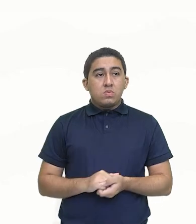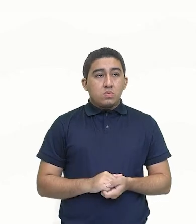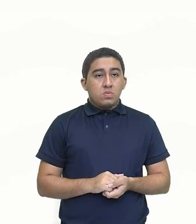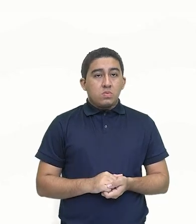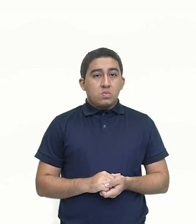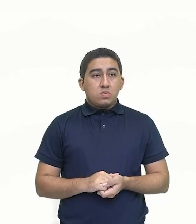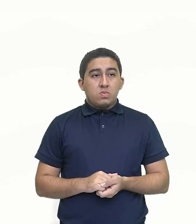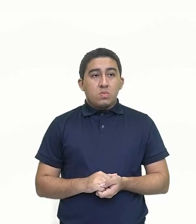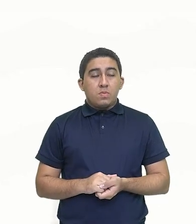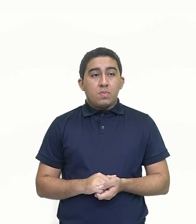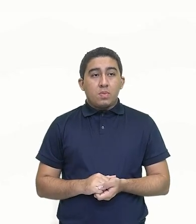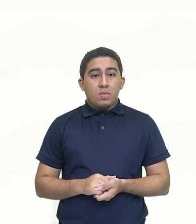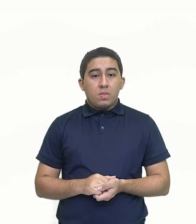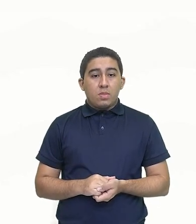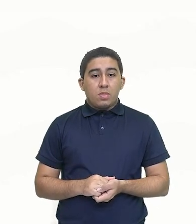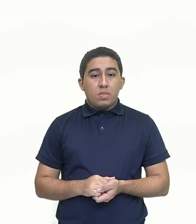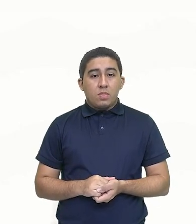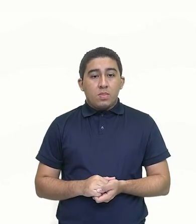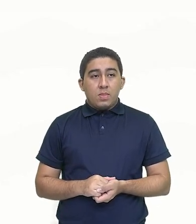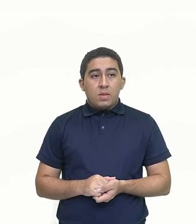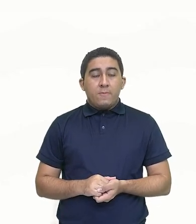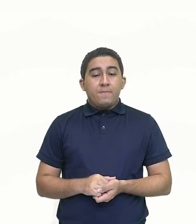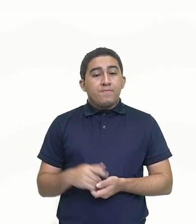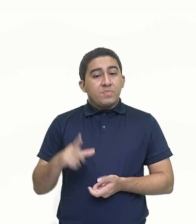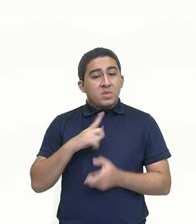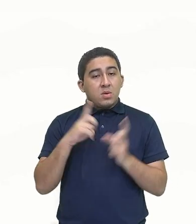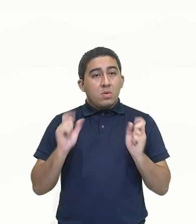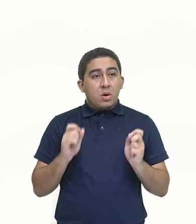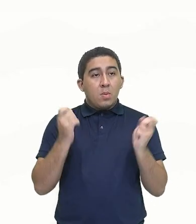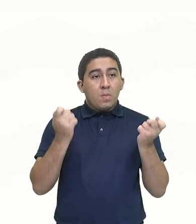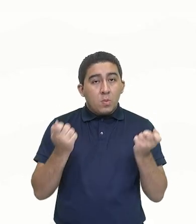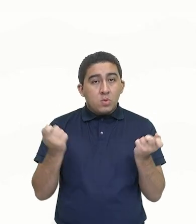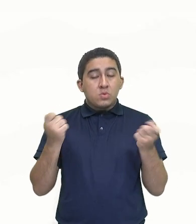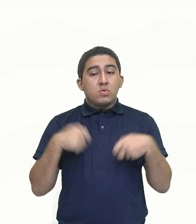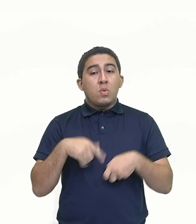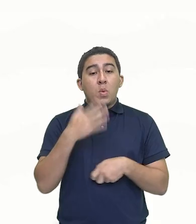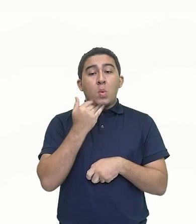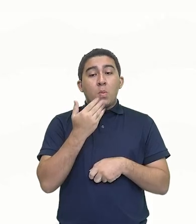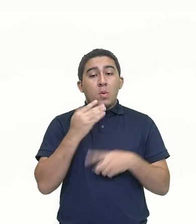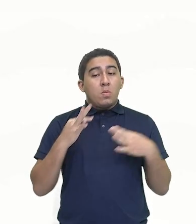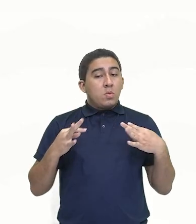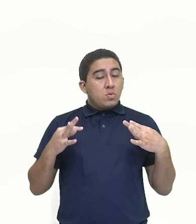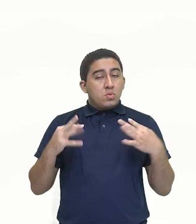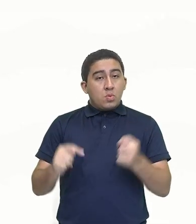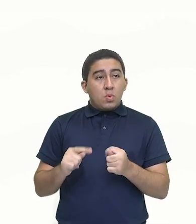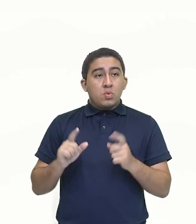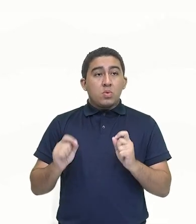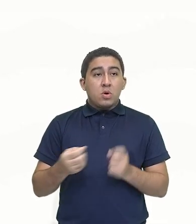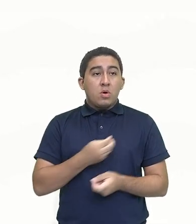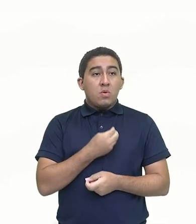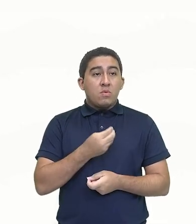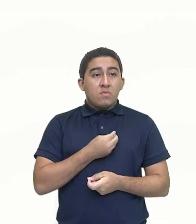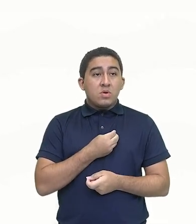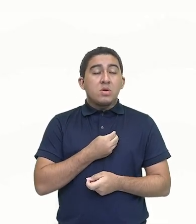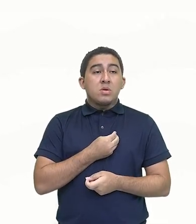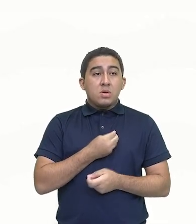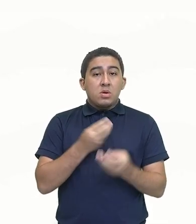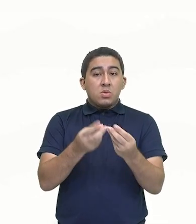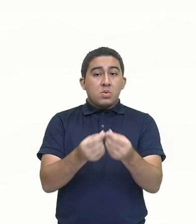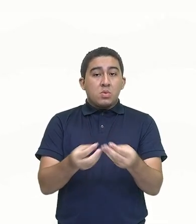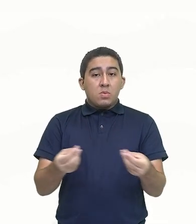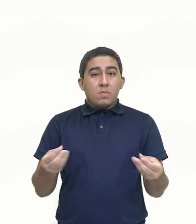eles são, né, vão servir de alimentos para os decompositores. E